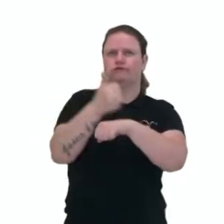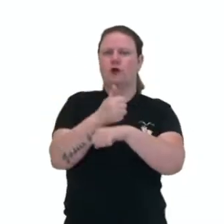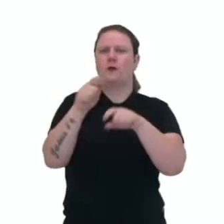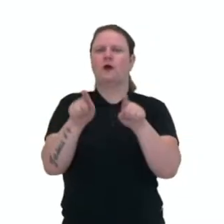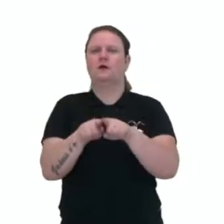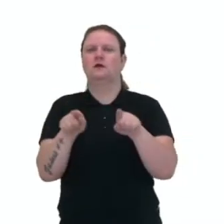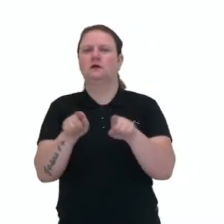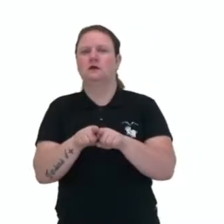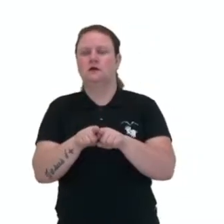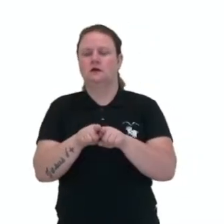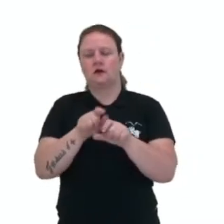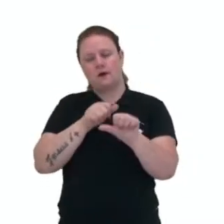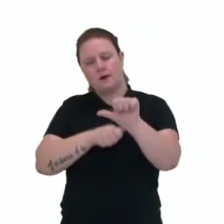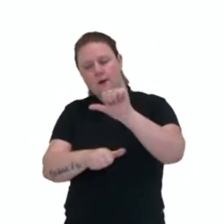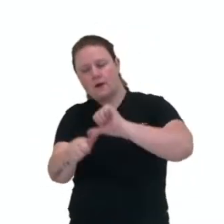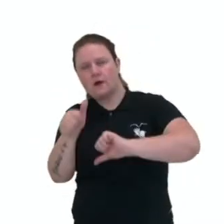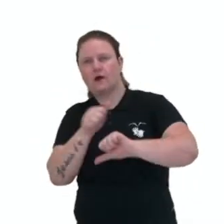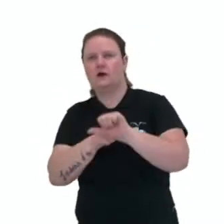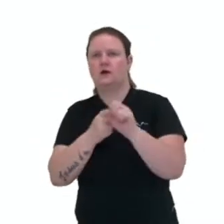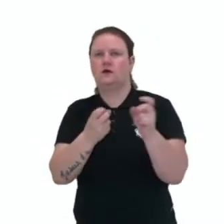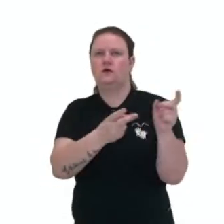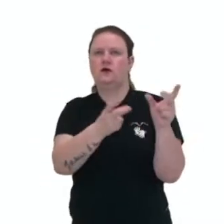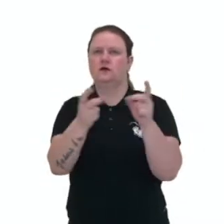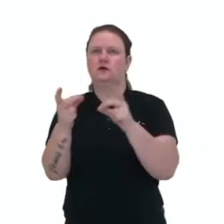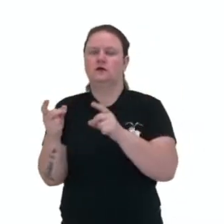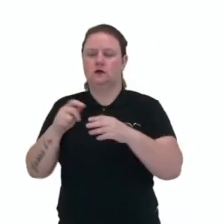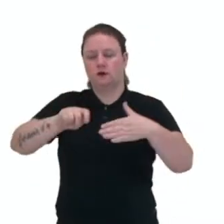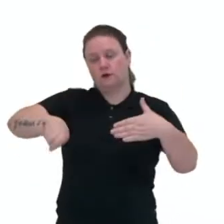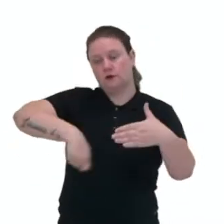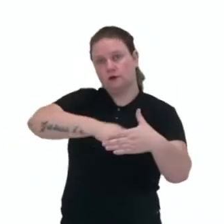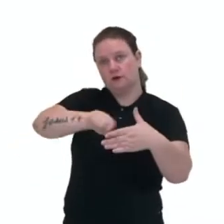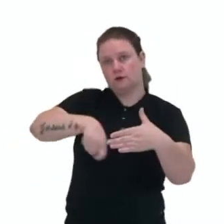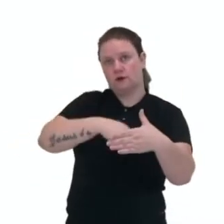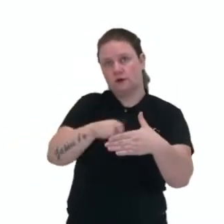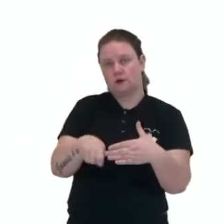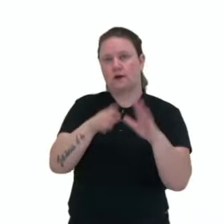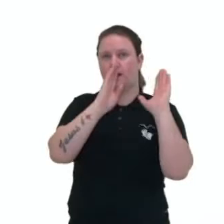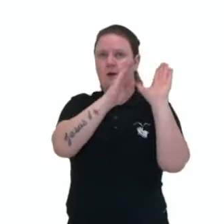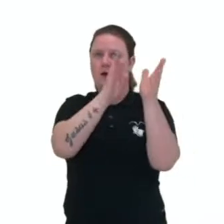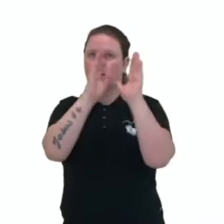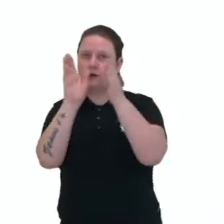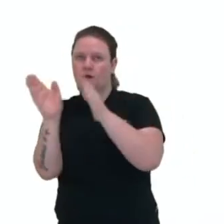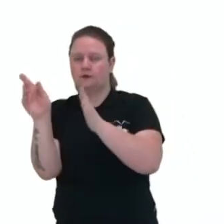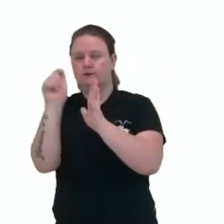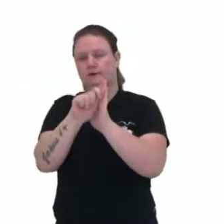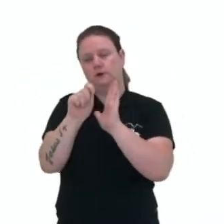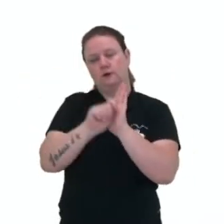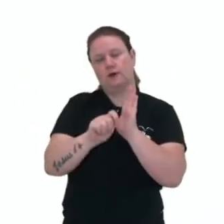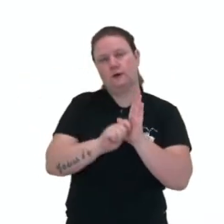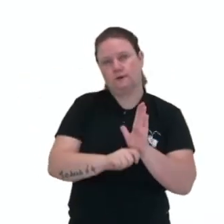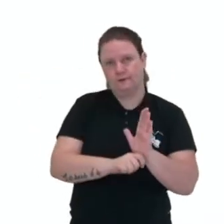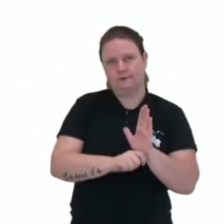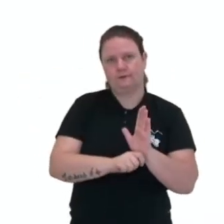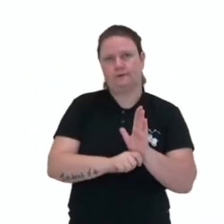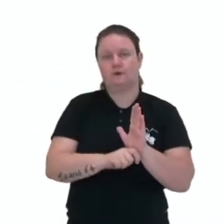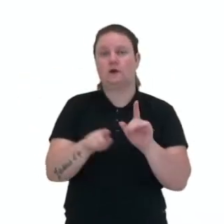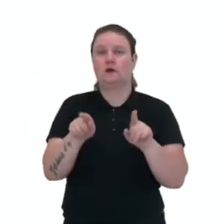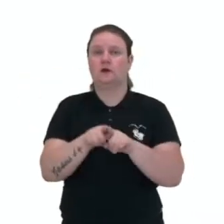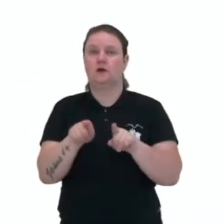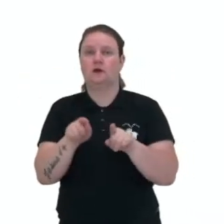comissário, caixa, vendedor, cozinheiro, garçom, bibliotecário, escritor,